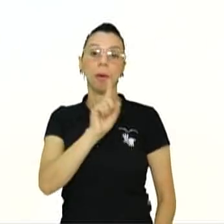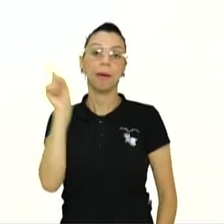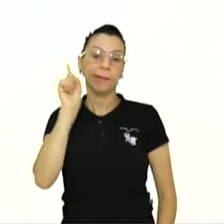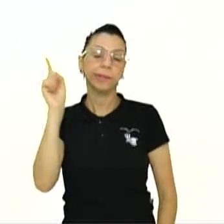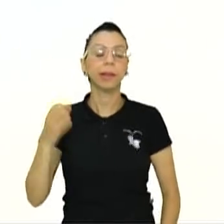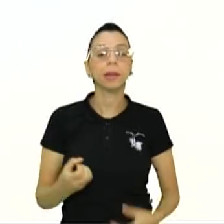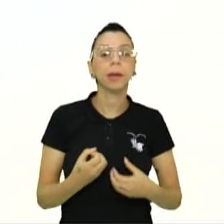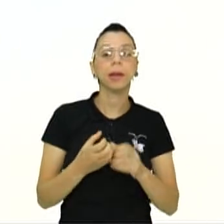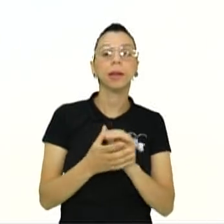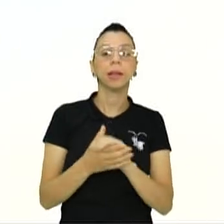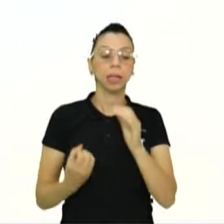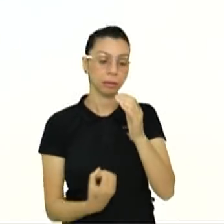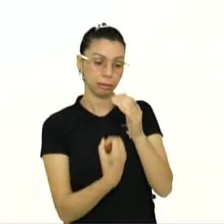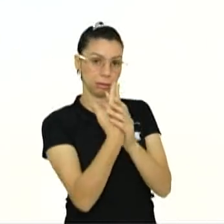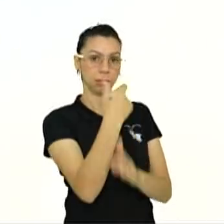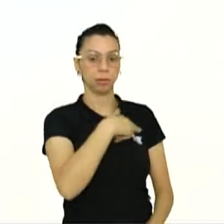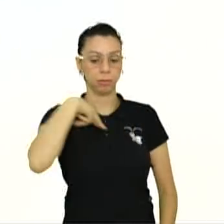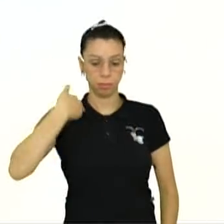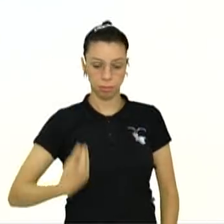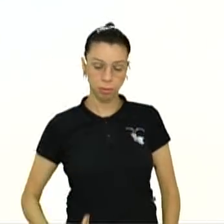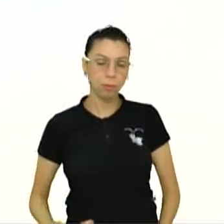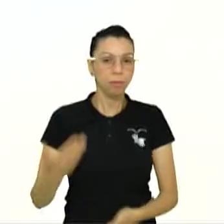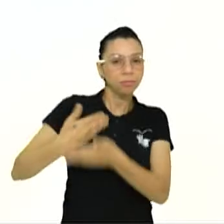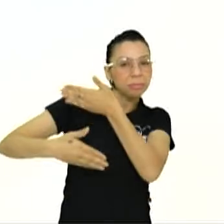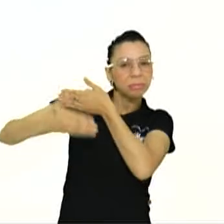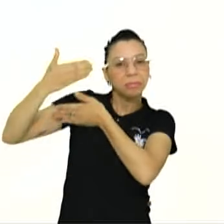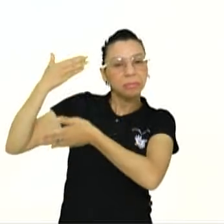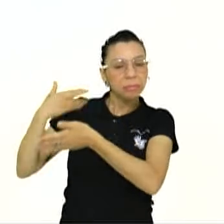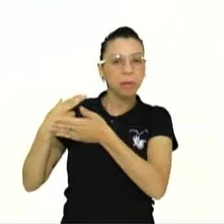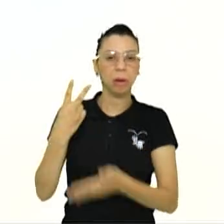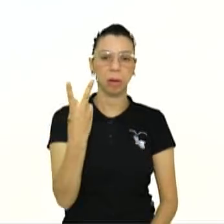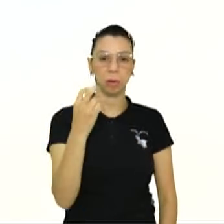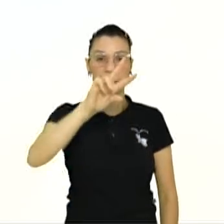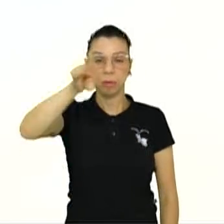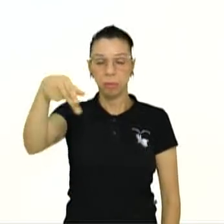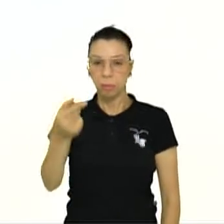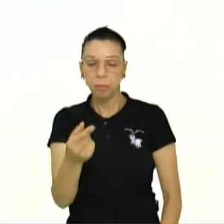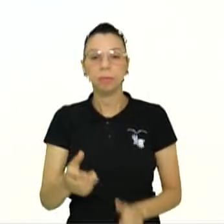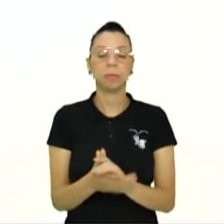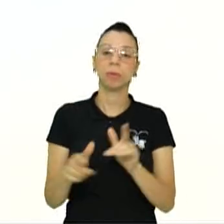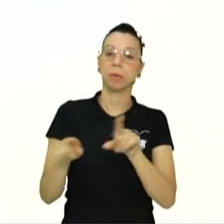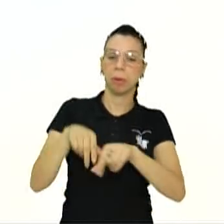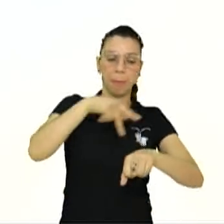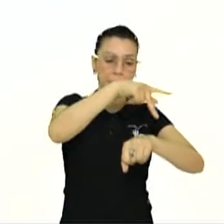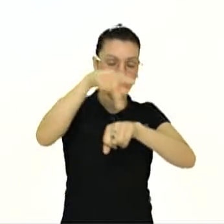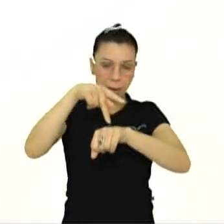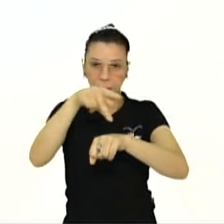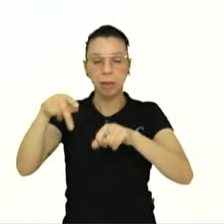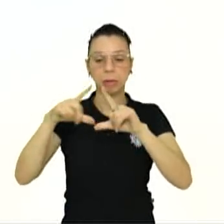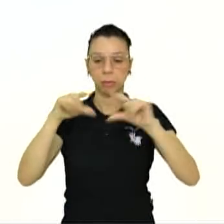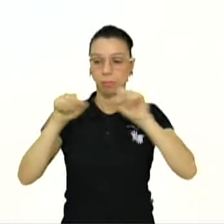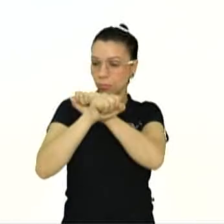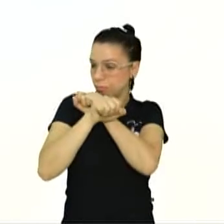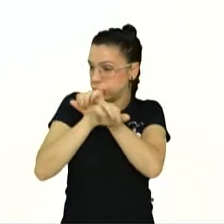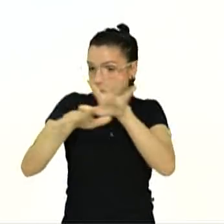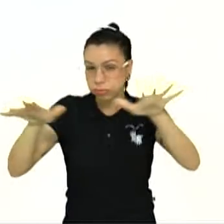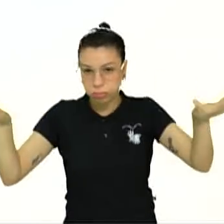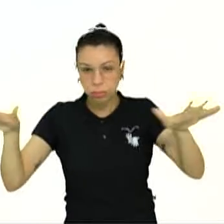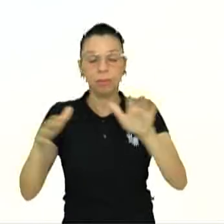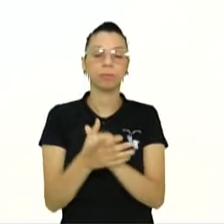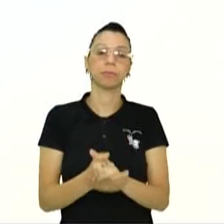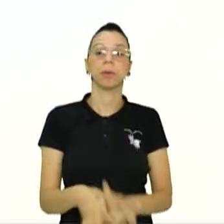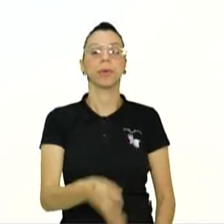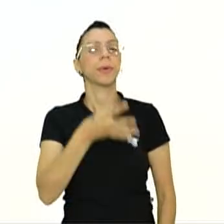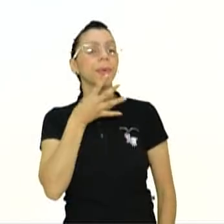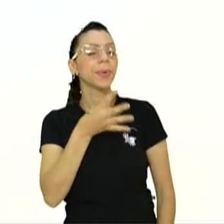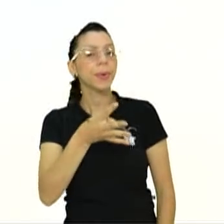de 2000 anos, muito difundidas no Japão e outros países asiáticos. São conhecidas e